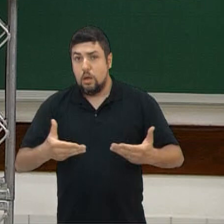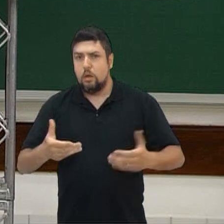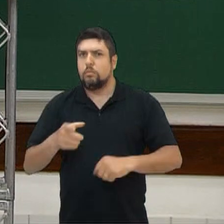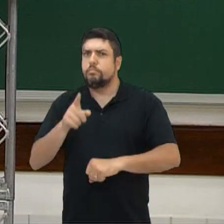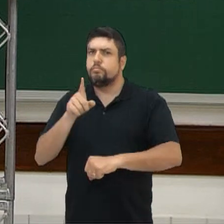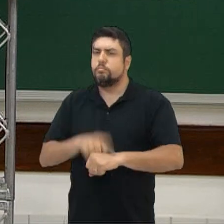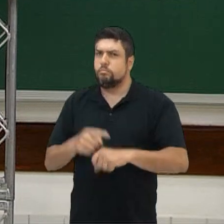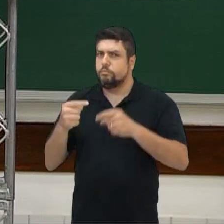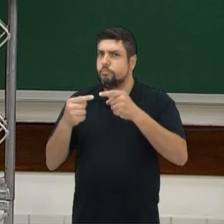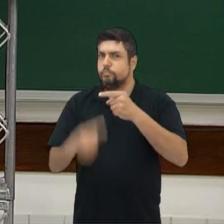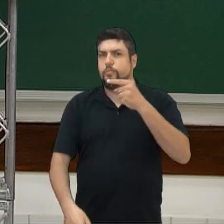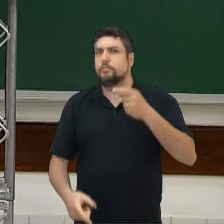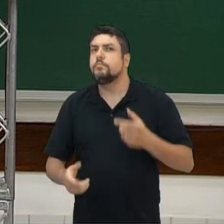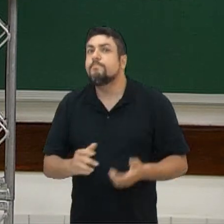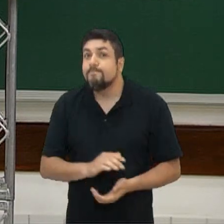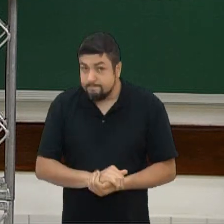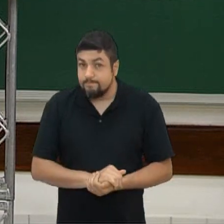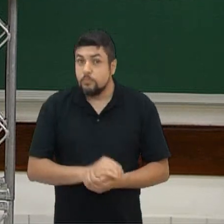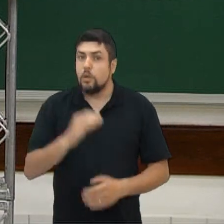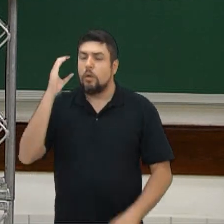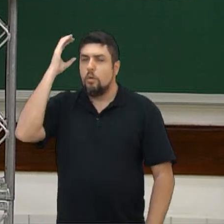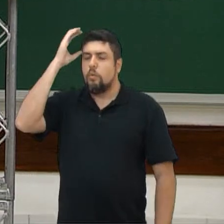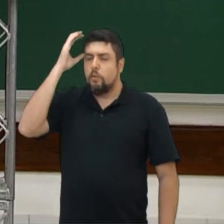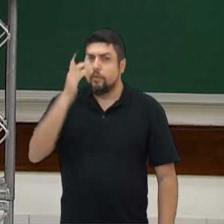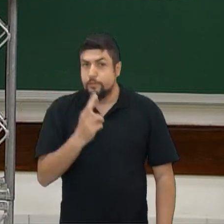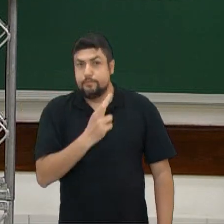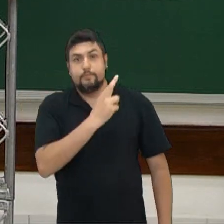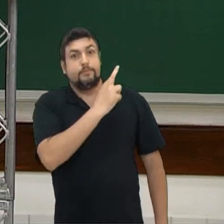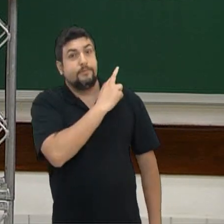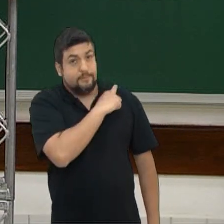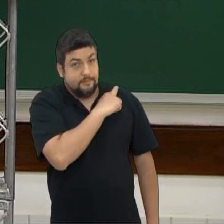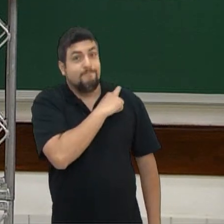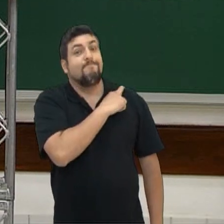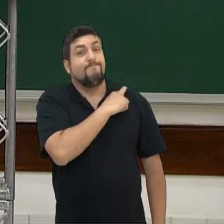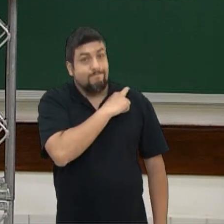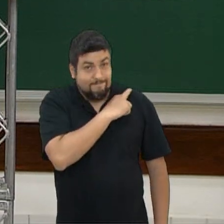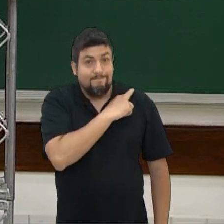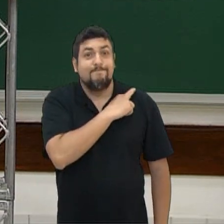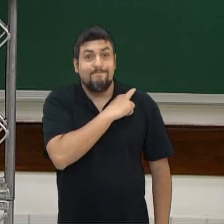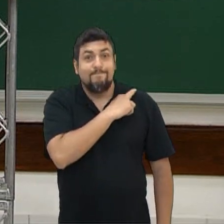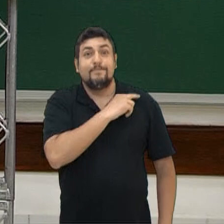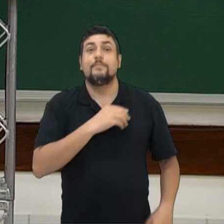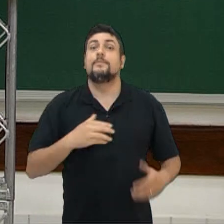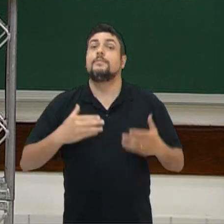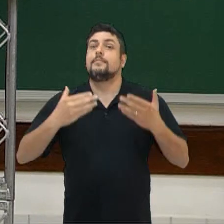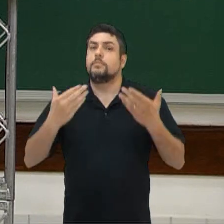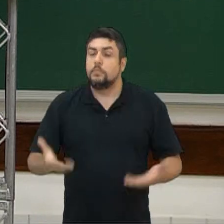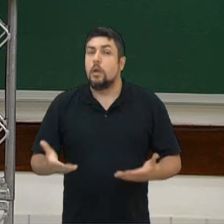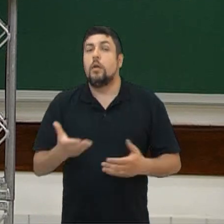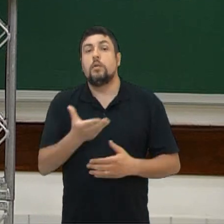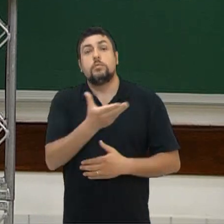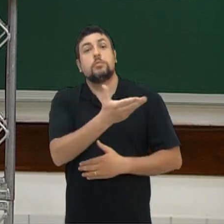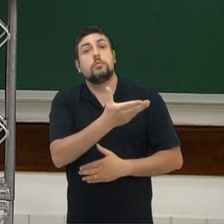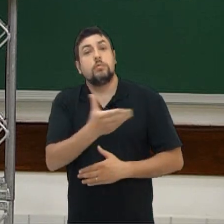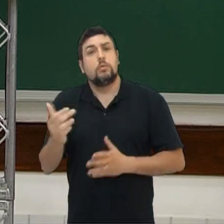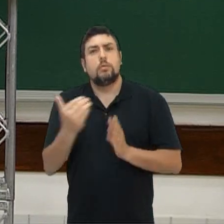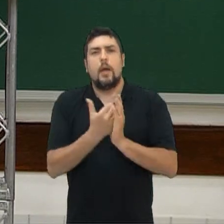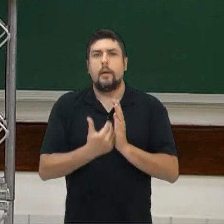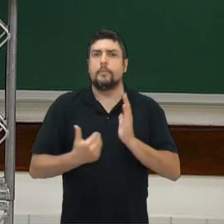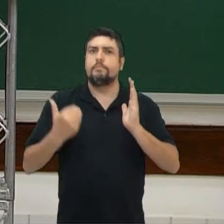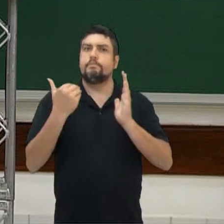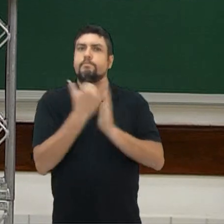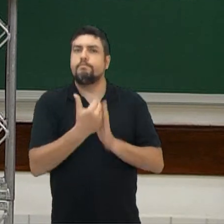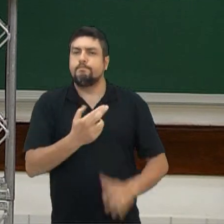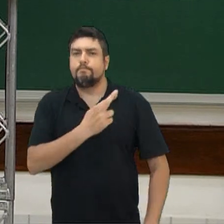por favor. Consciência e responsabilidade, assim, quanto mais vocês forem responsáveis,